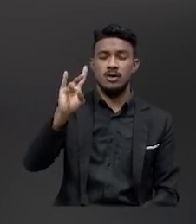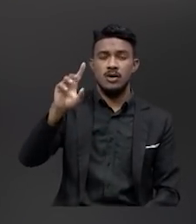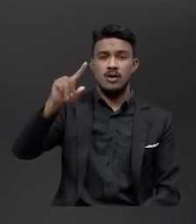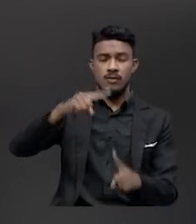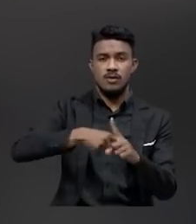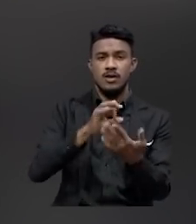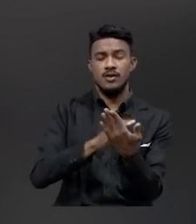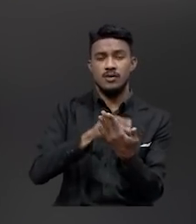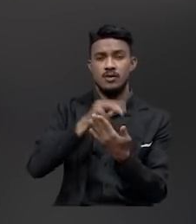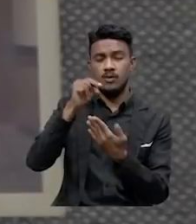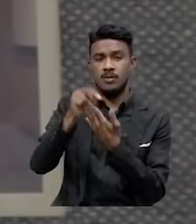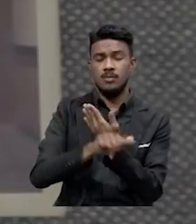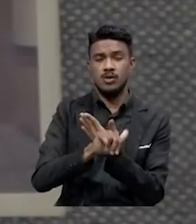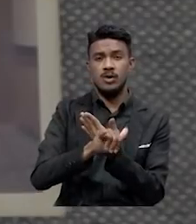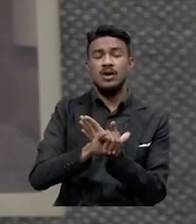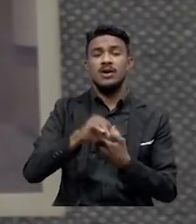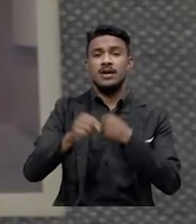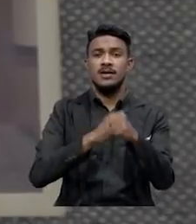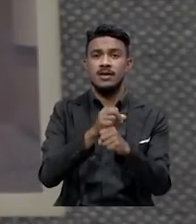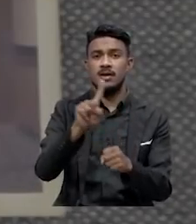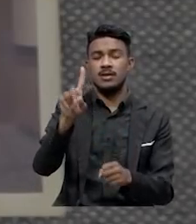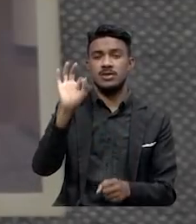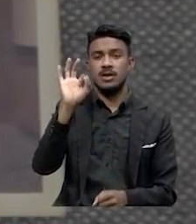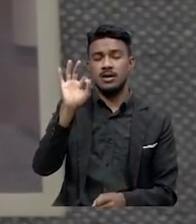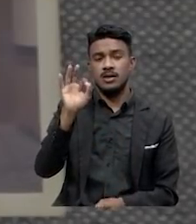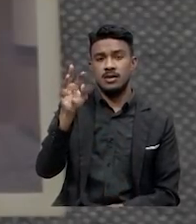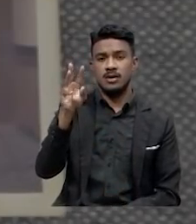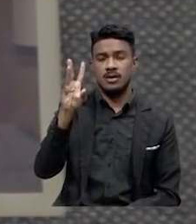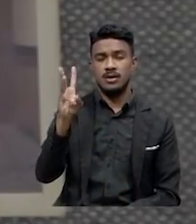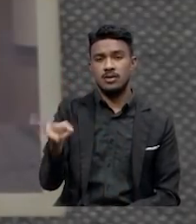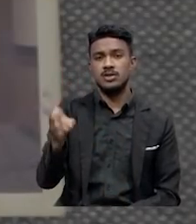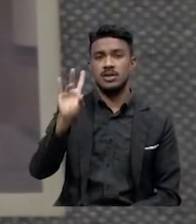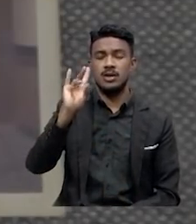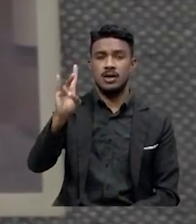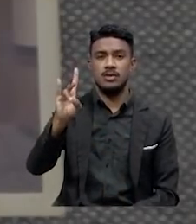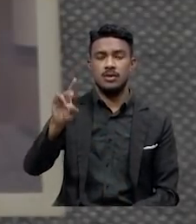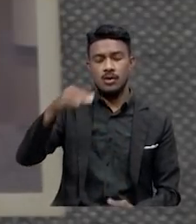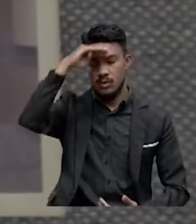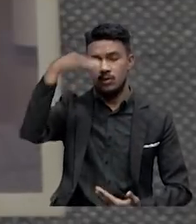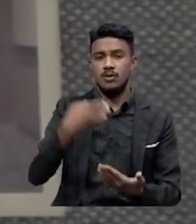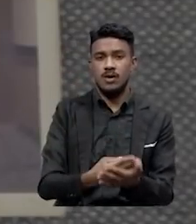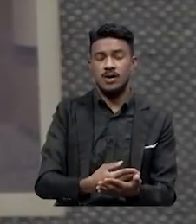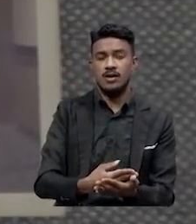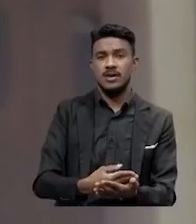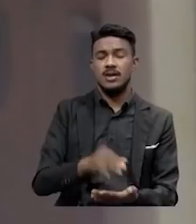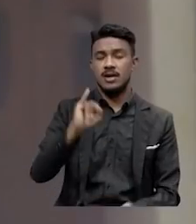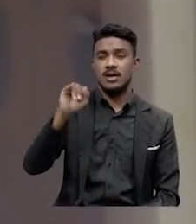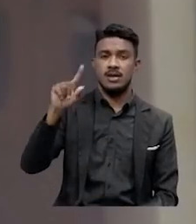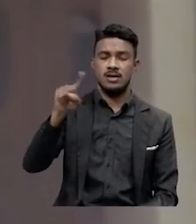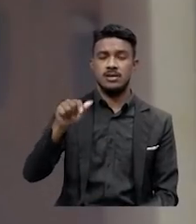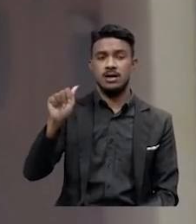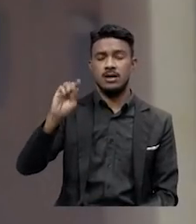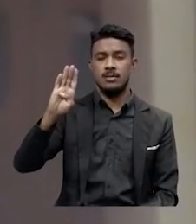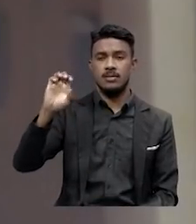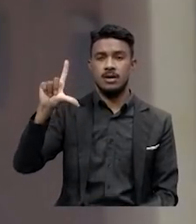neng nulu resing hitu. Oang husi José do Carmo da Silva no Isabel da Silva. Halo